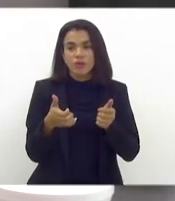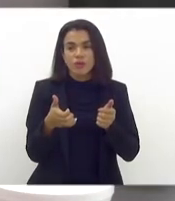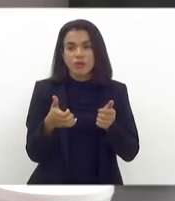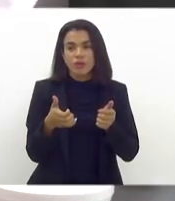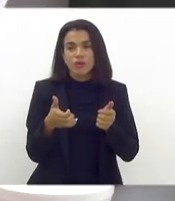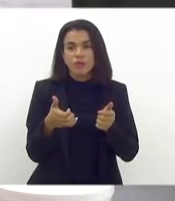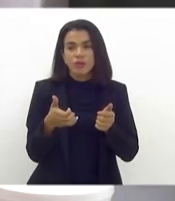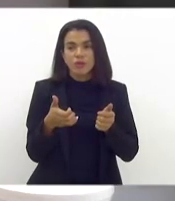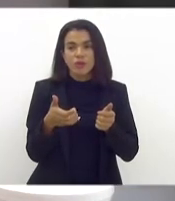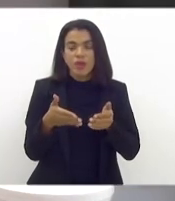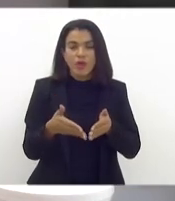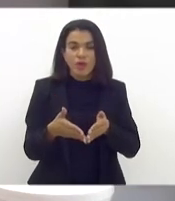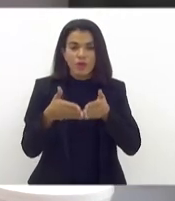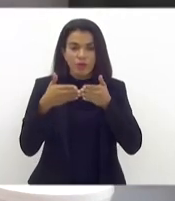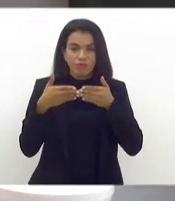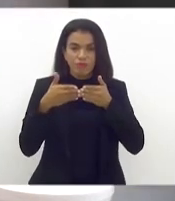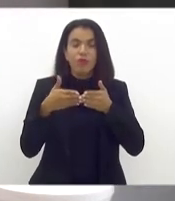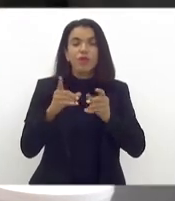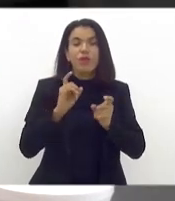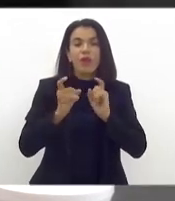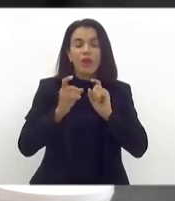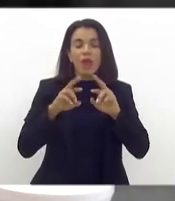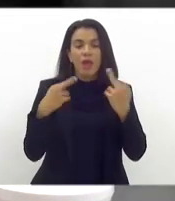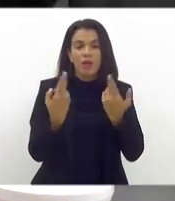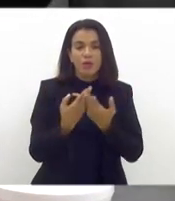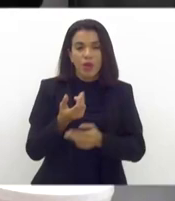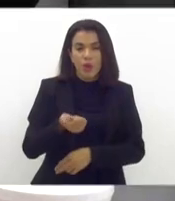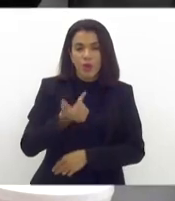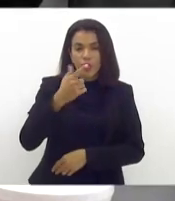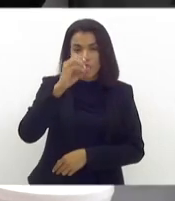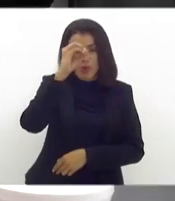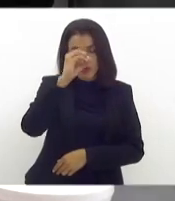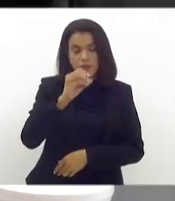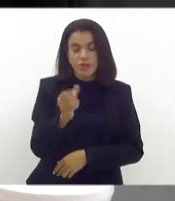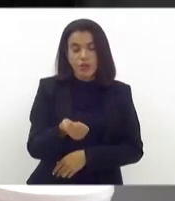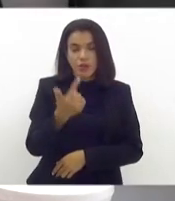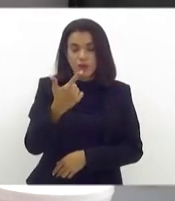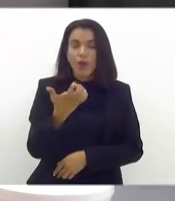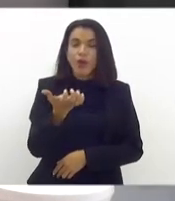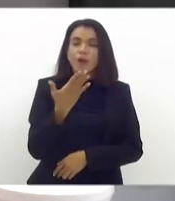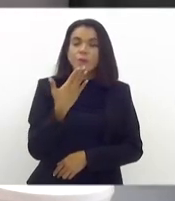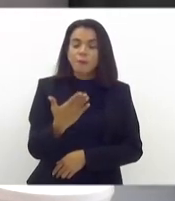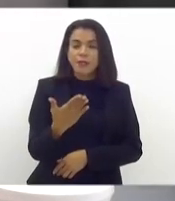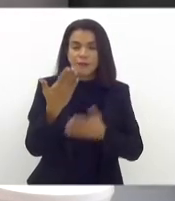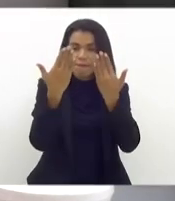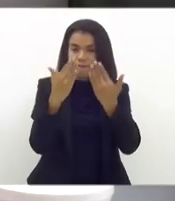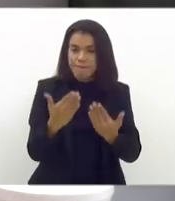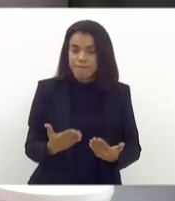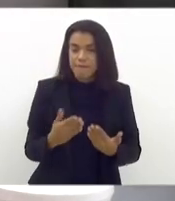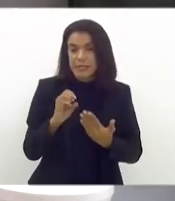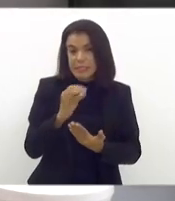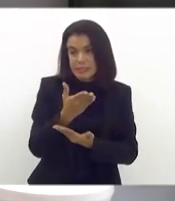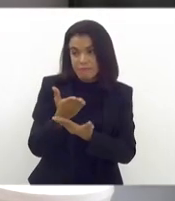me retirar por causa da reunião das 12. E eu queria pedir vista, caso Vossa